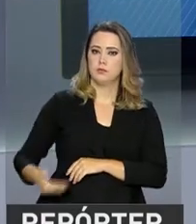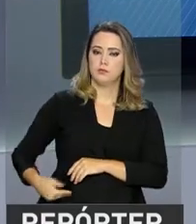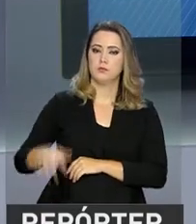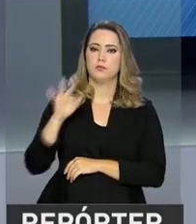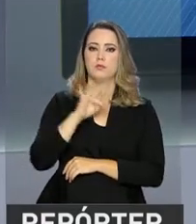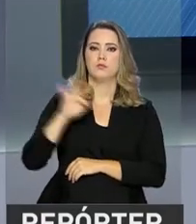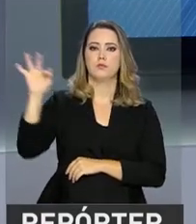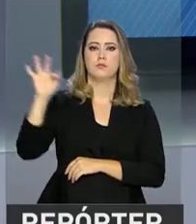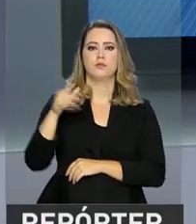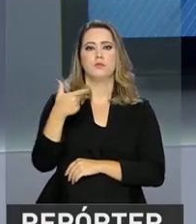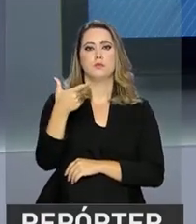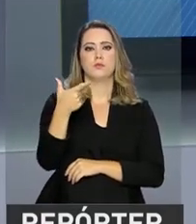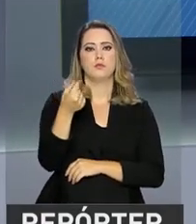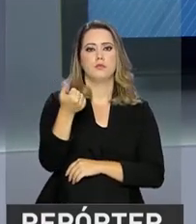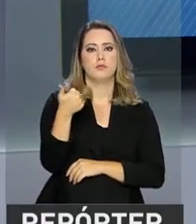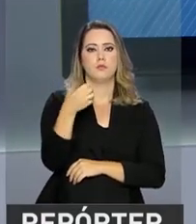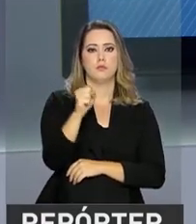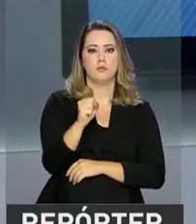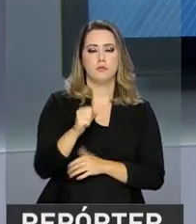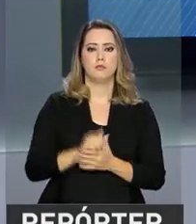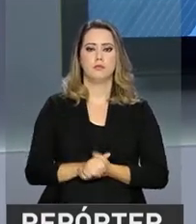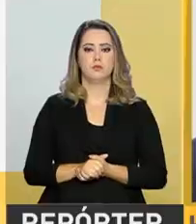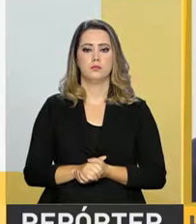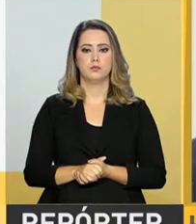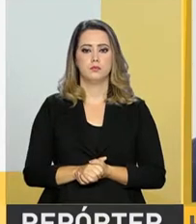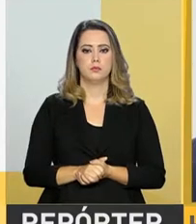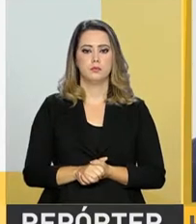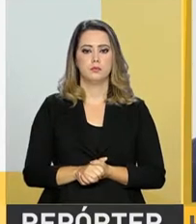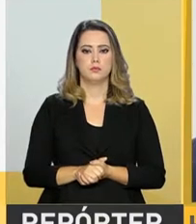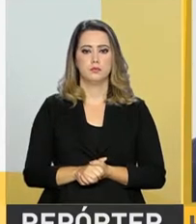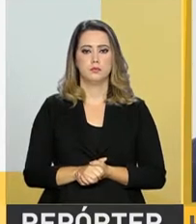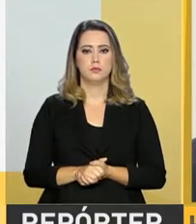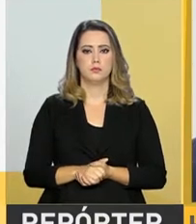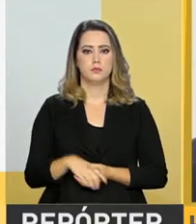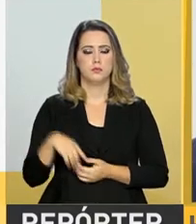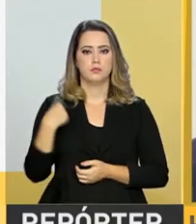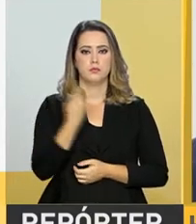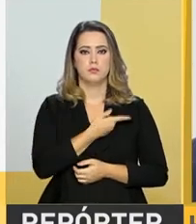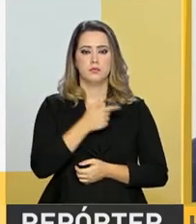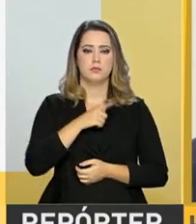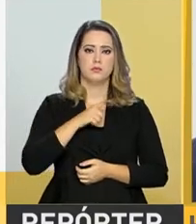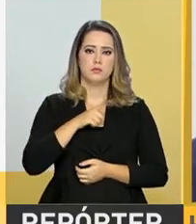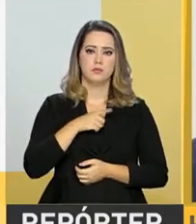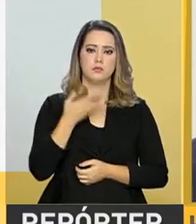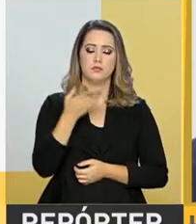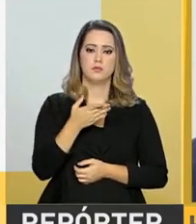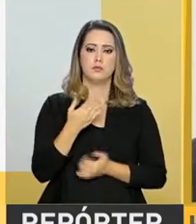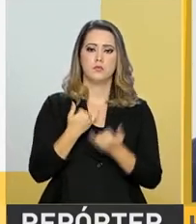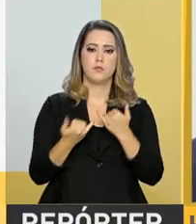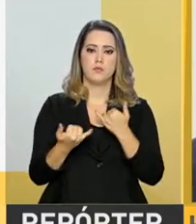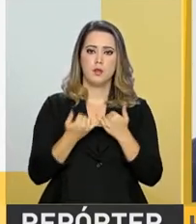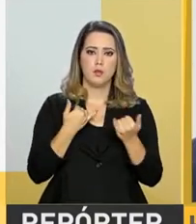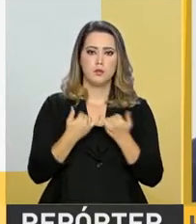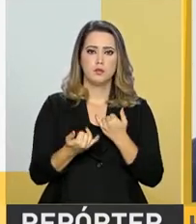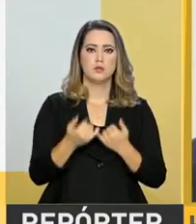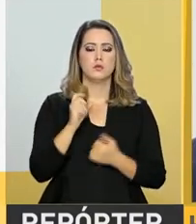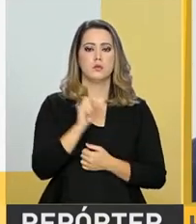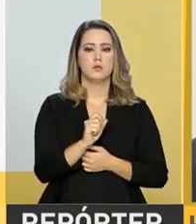para o governo federal em 2018. Nós temos por exemplo,